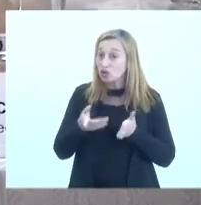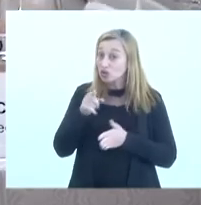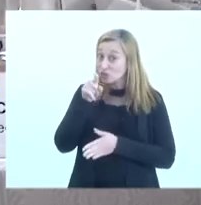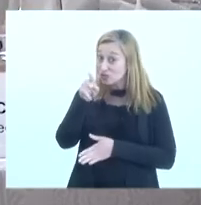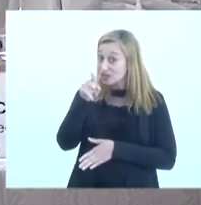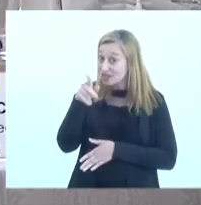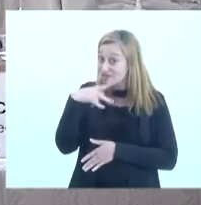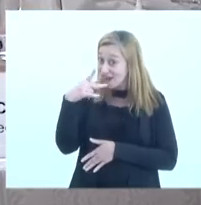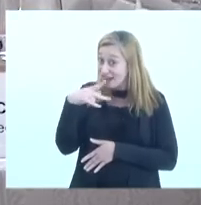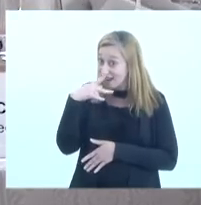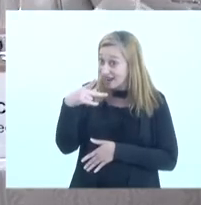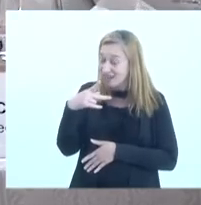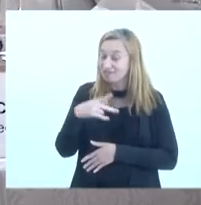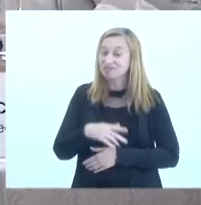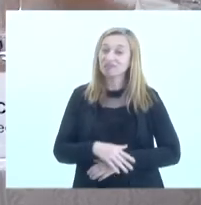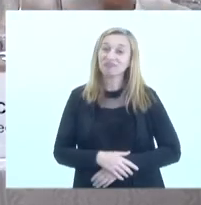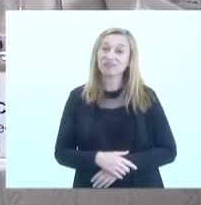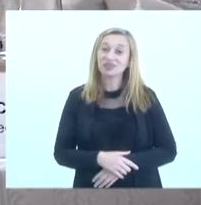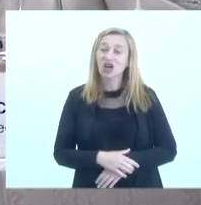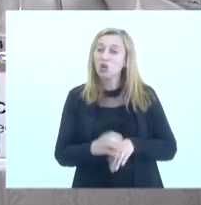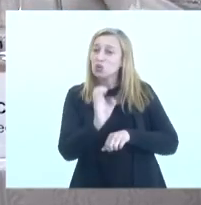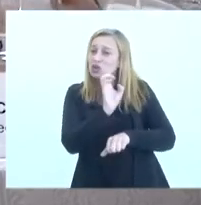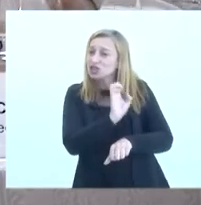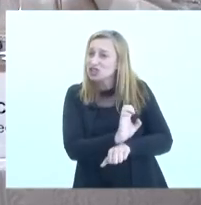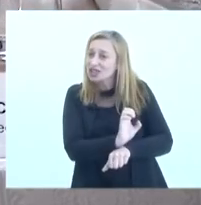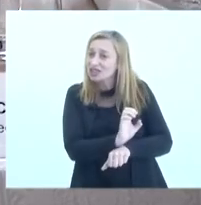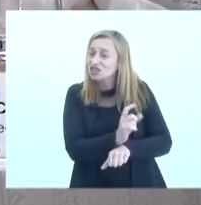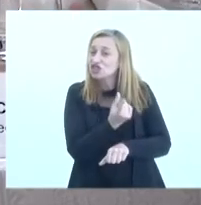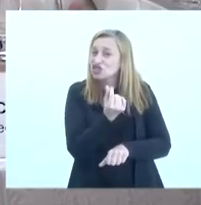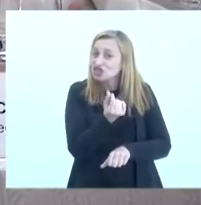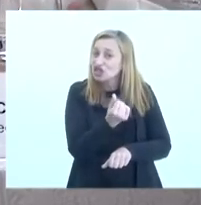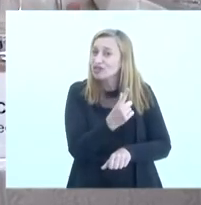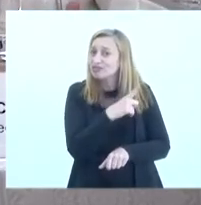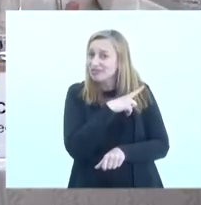fala que o Estado tem dinheiro,